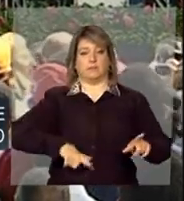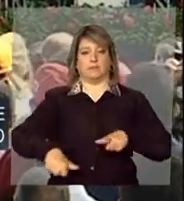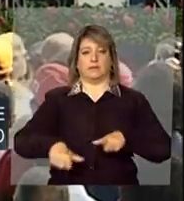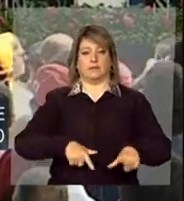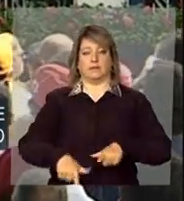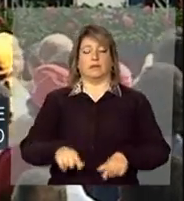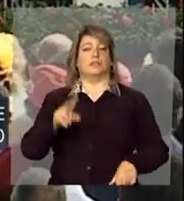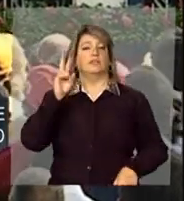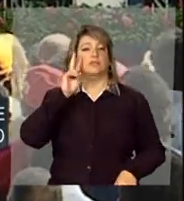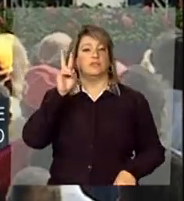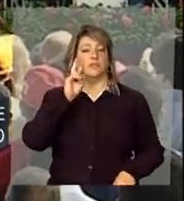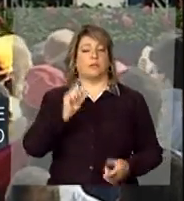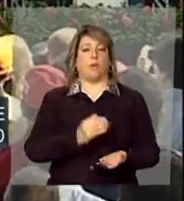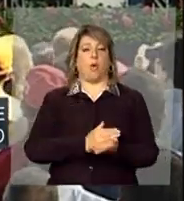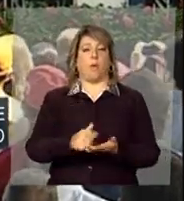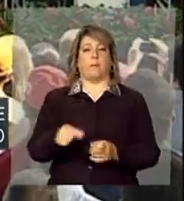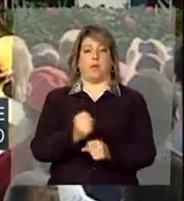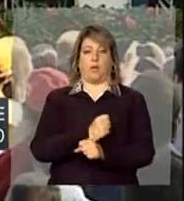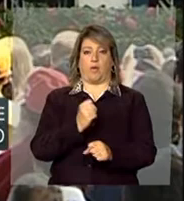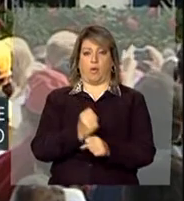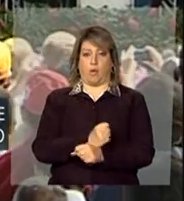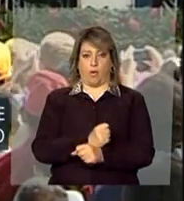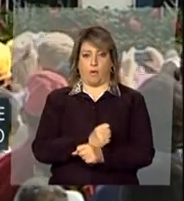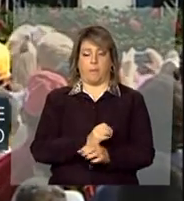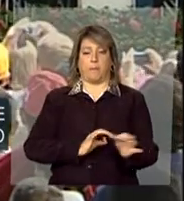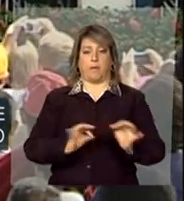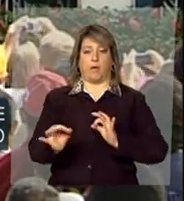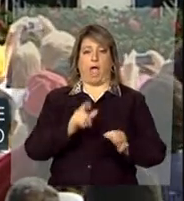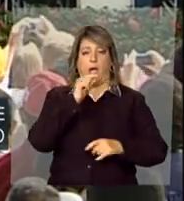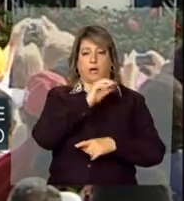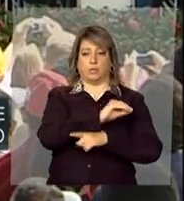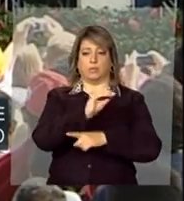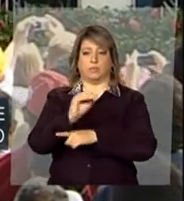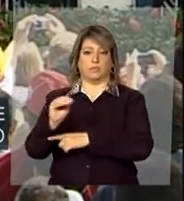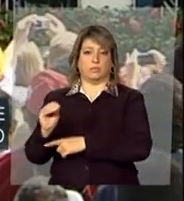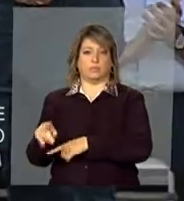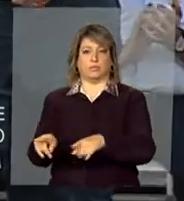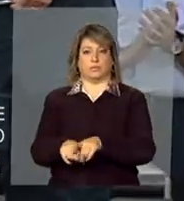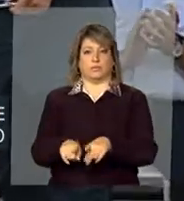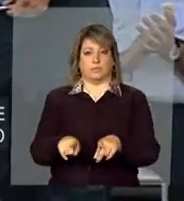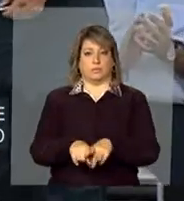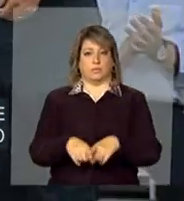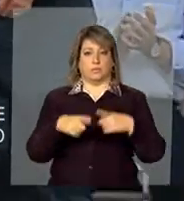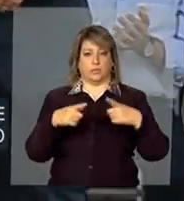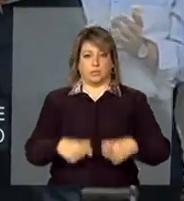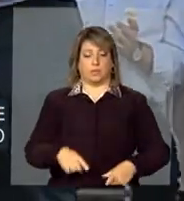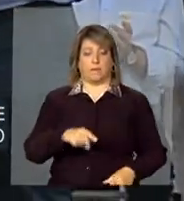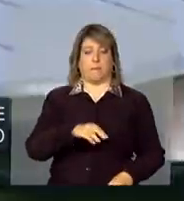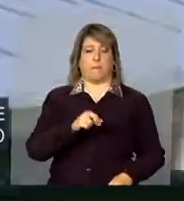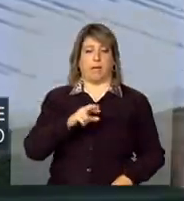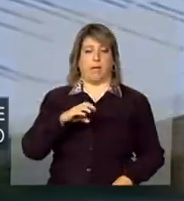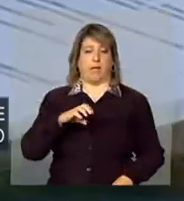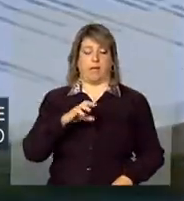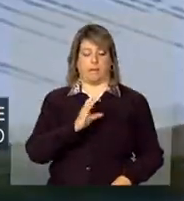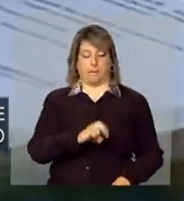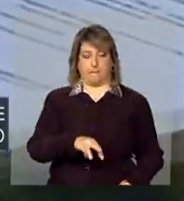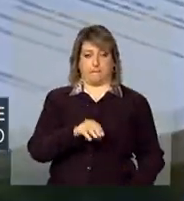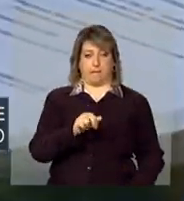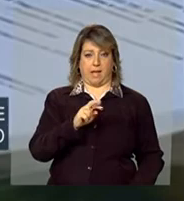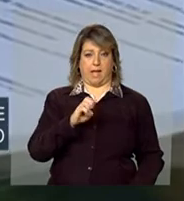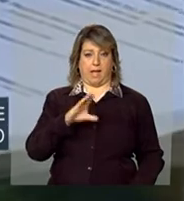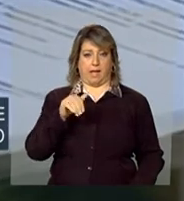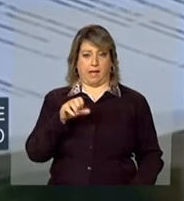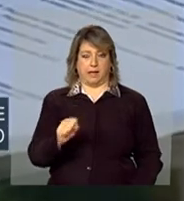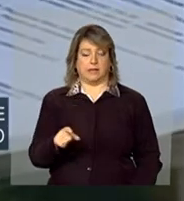dispõe sobre o início das obras do projeto de irrigação no assentamento Marrecas Genipapo, localizado no município de